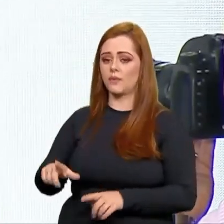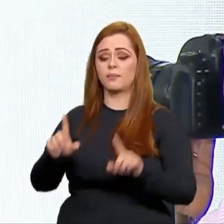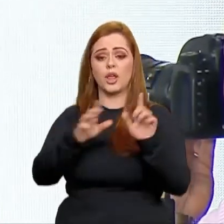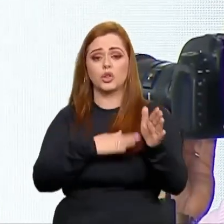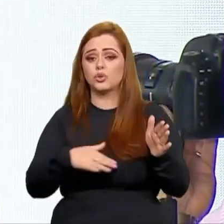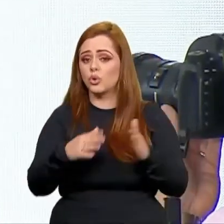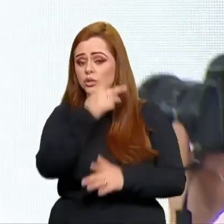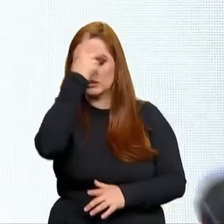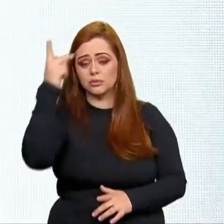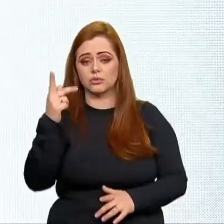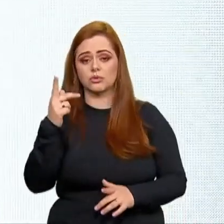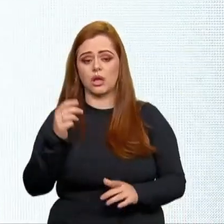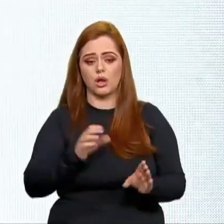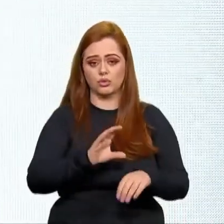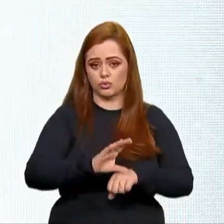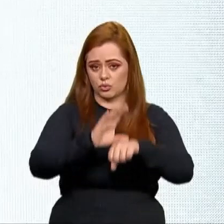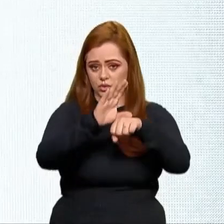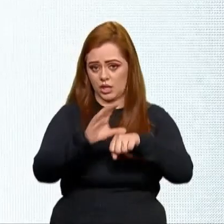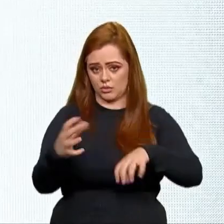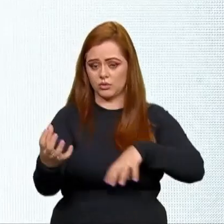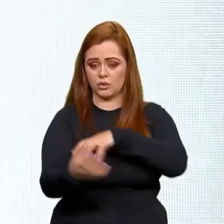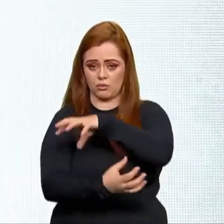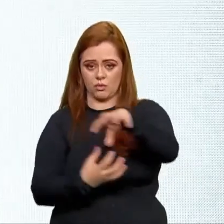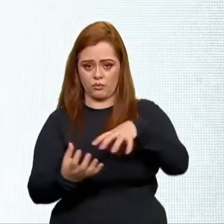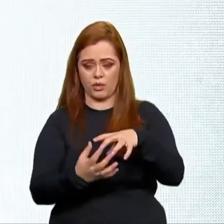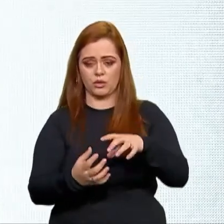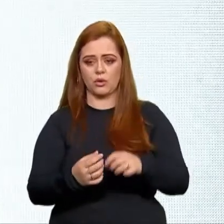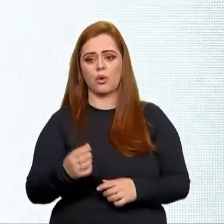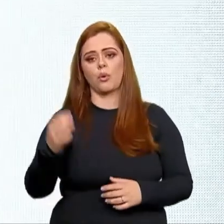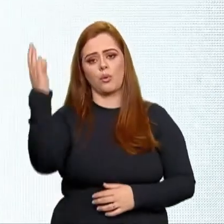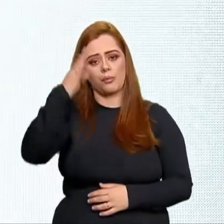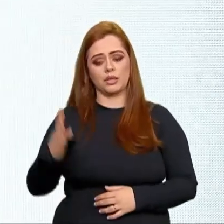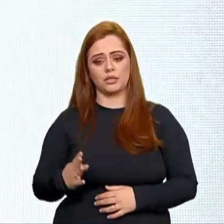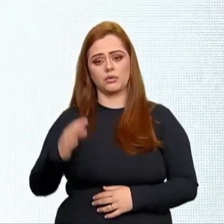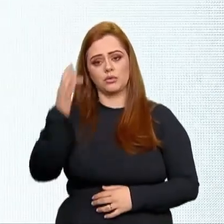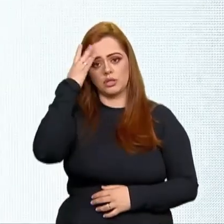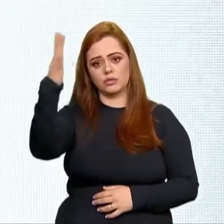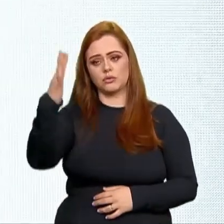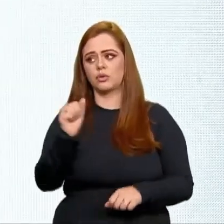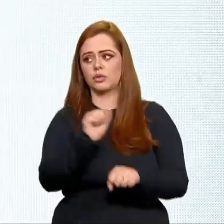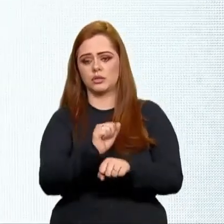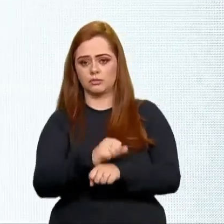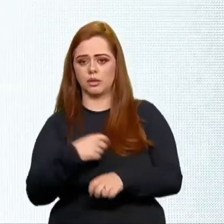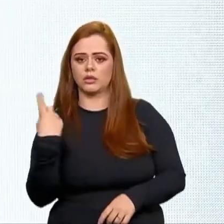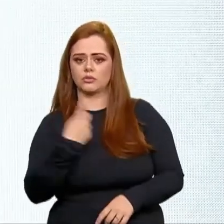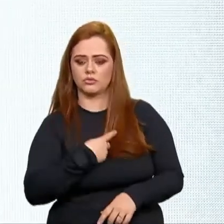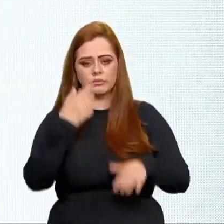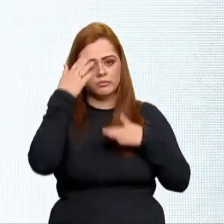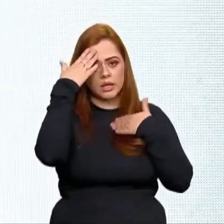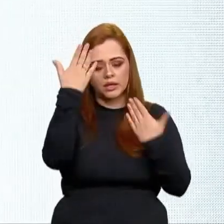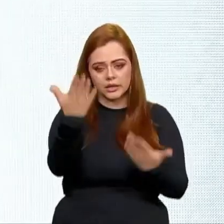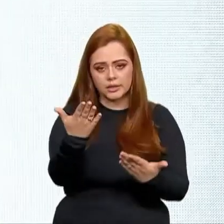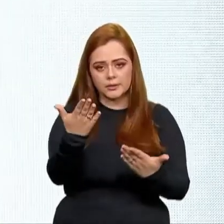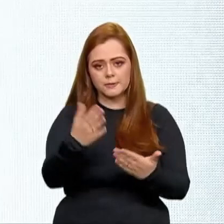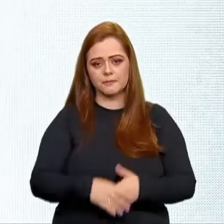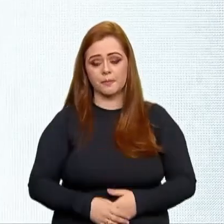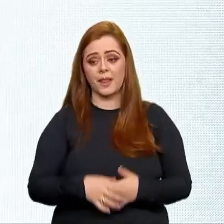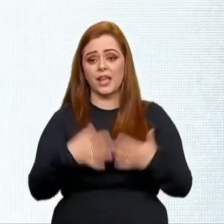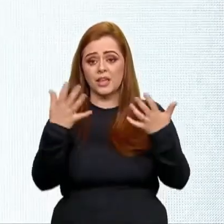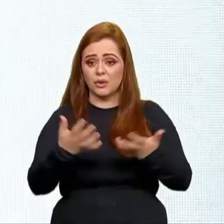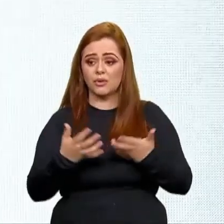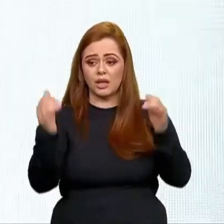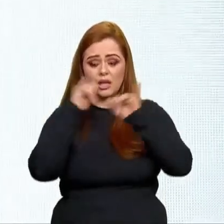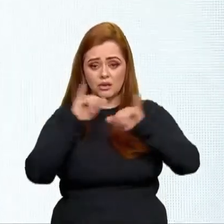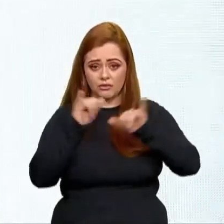só tenho uma palavra. O Brasil que sonha, espera tanto de nós, lhes agradece. Eu quero aqui dizer,